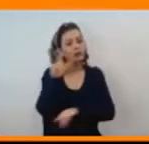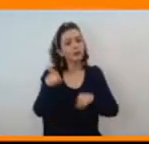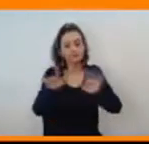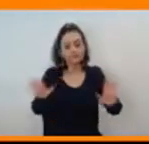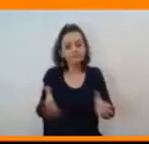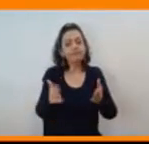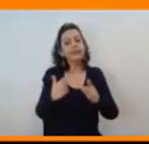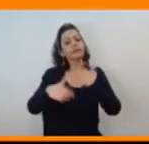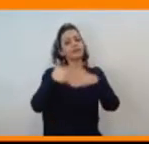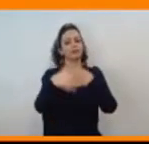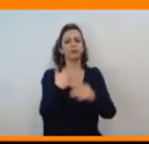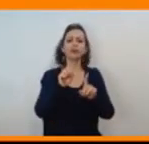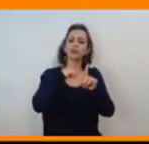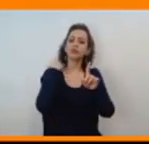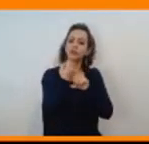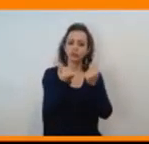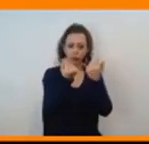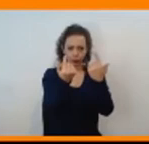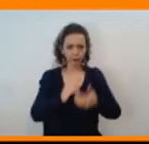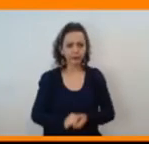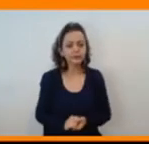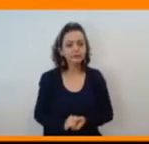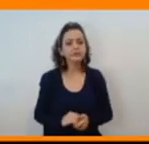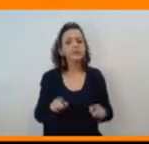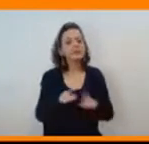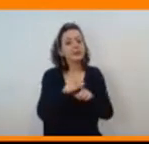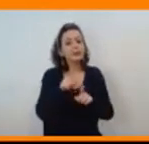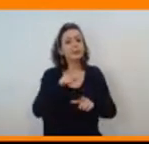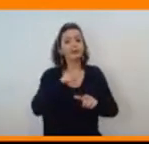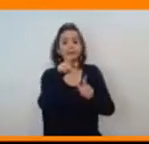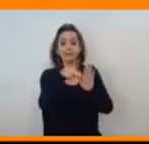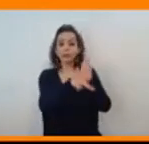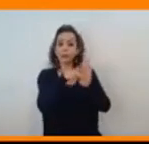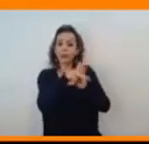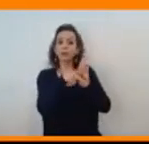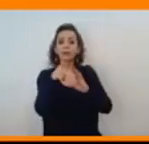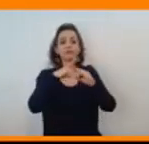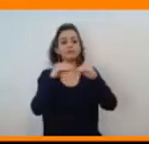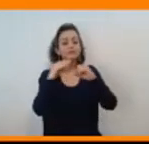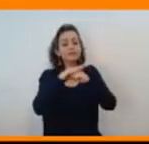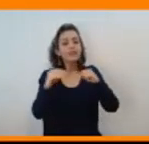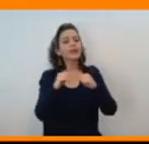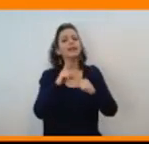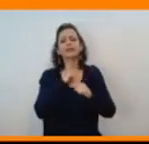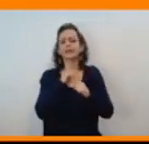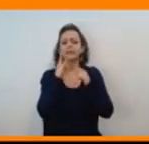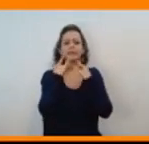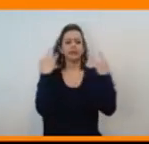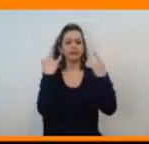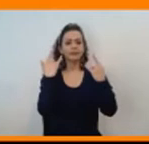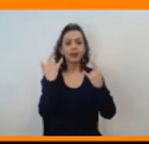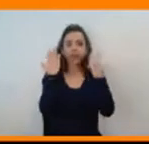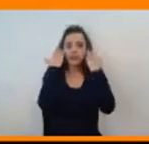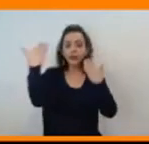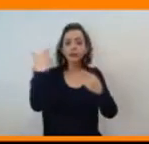grande destaque na gerando mais oportunidade para o consumidor fazer o retorno das suas embalagens estão em 2021 a gente teve mais